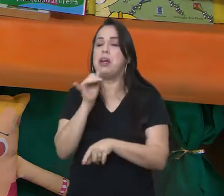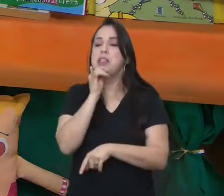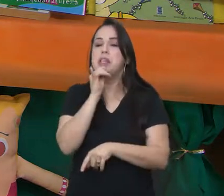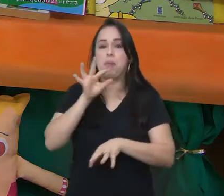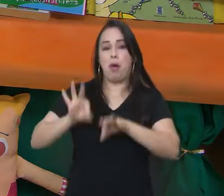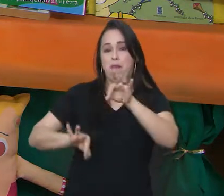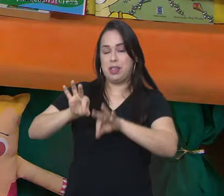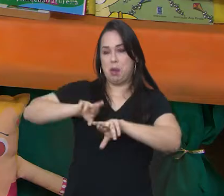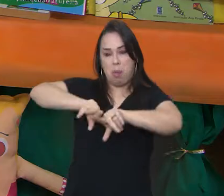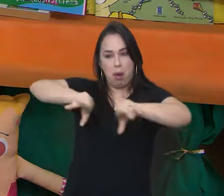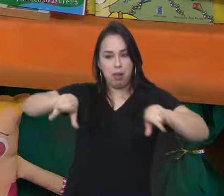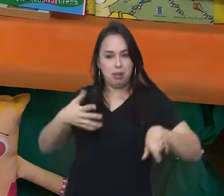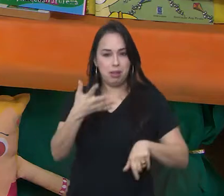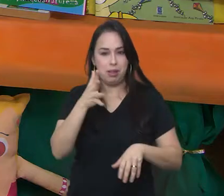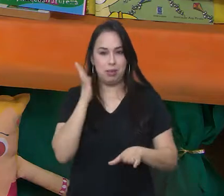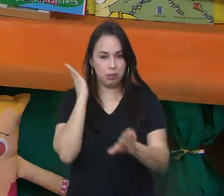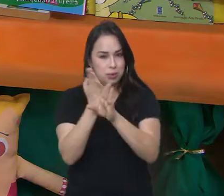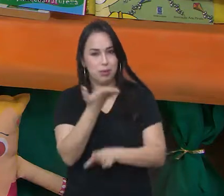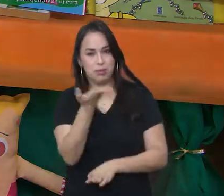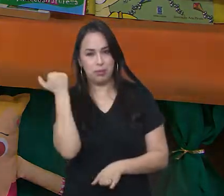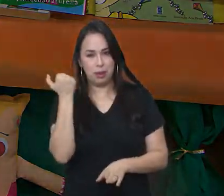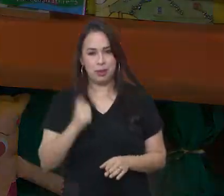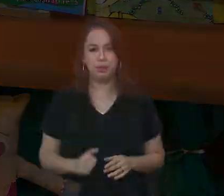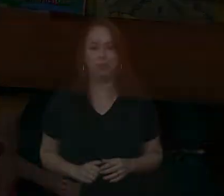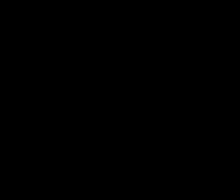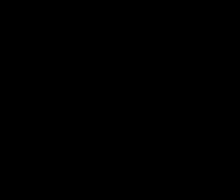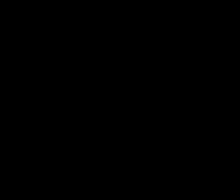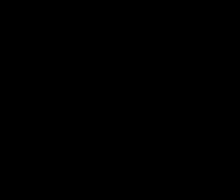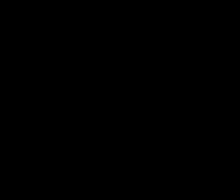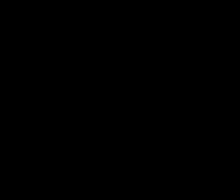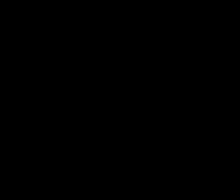Tem oficinas, várias coisas que vocês vão descobrir. Vamos lá?